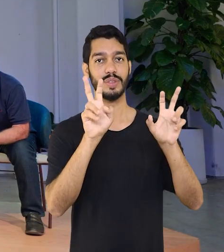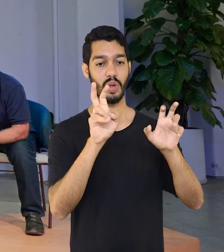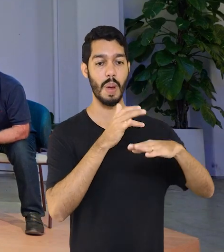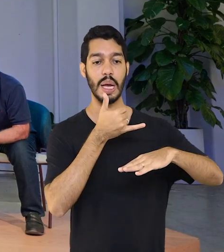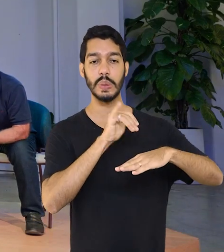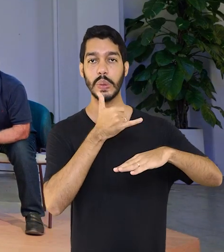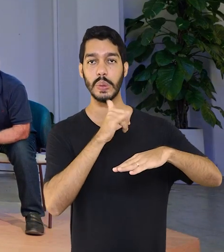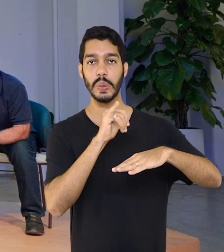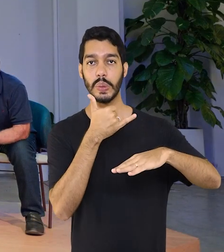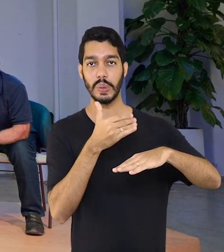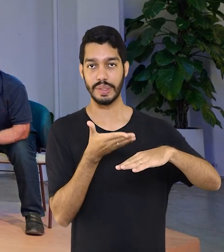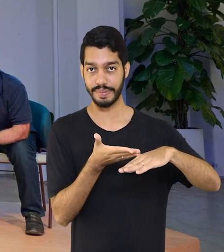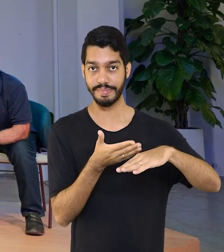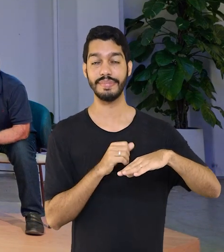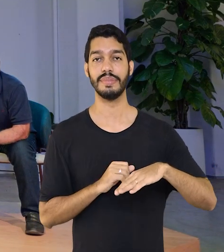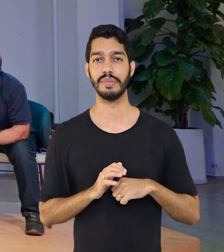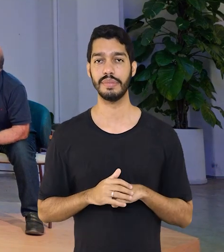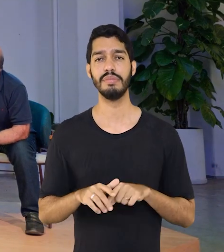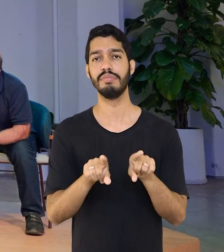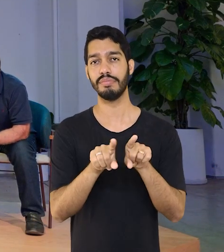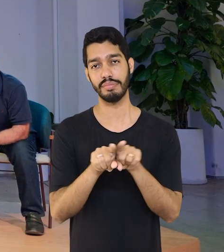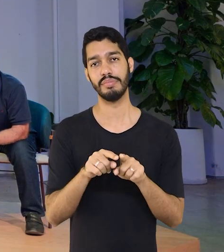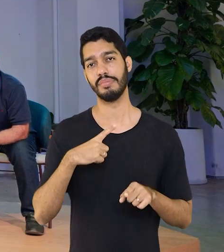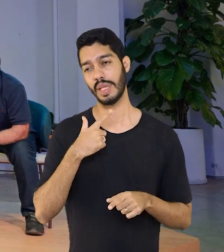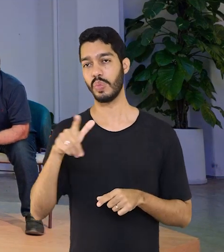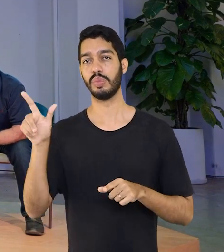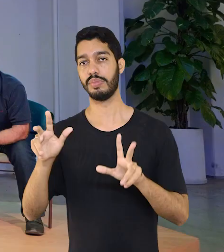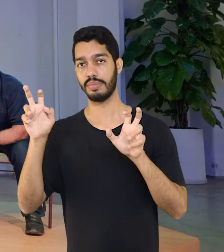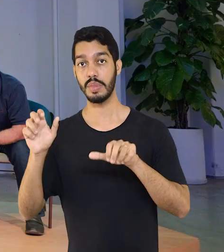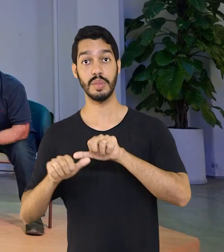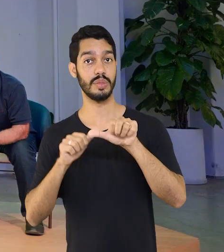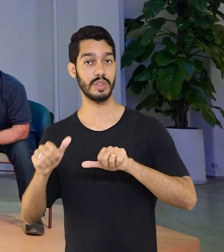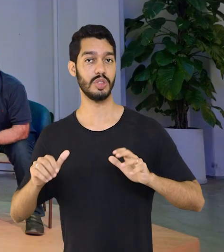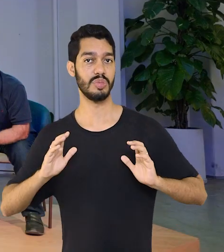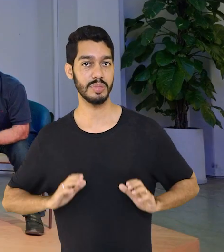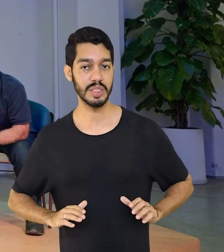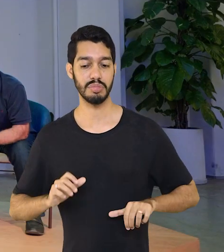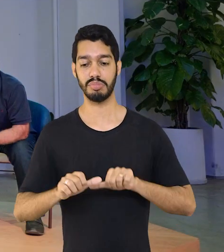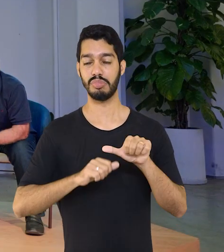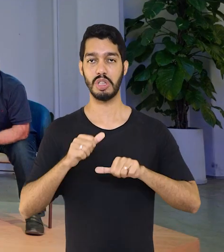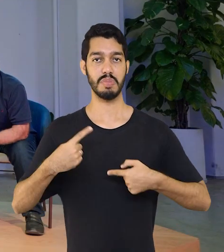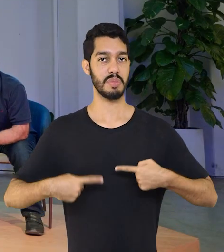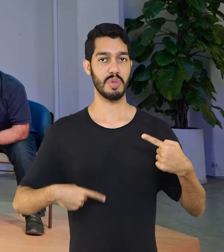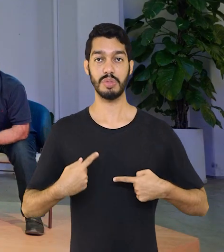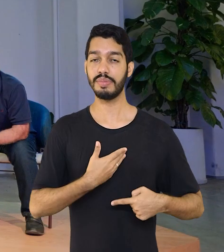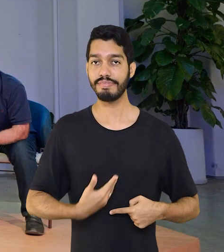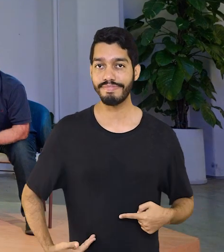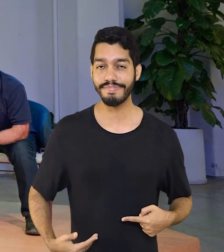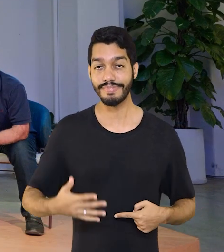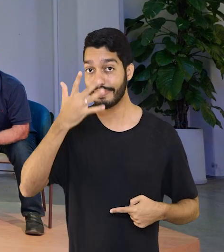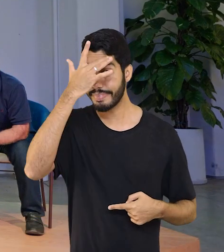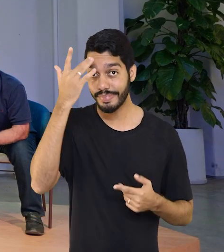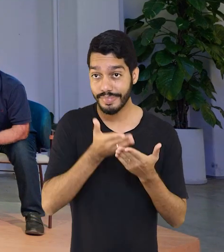a eletrificação do transporte, mas também mudanças de comportamento e políticas públicas que façam com